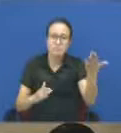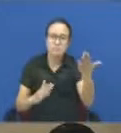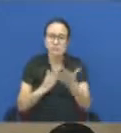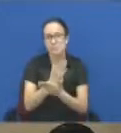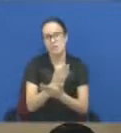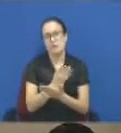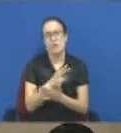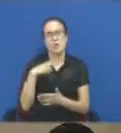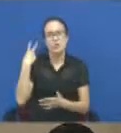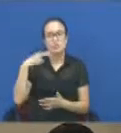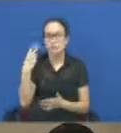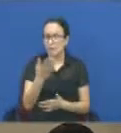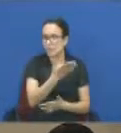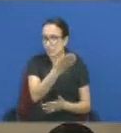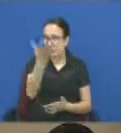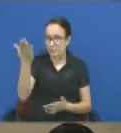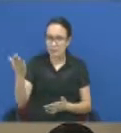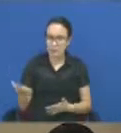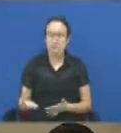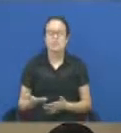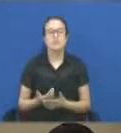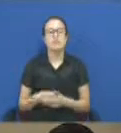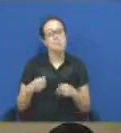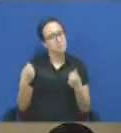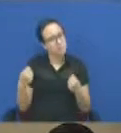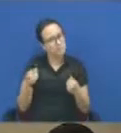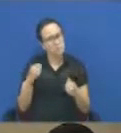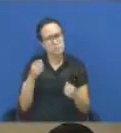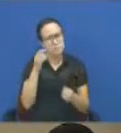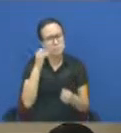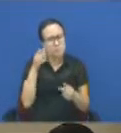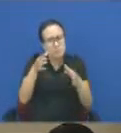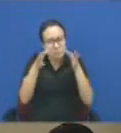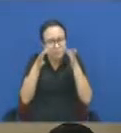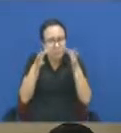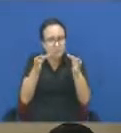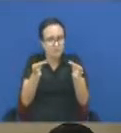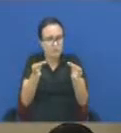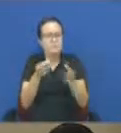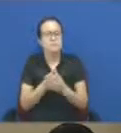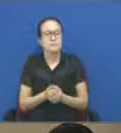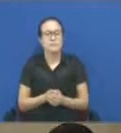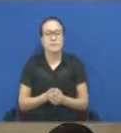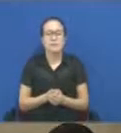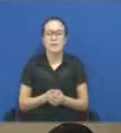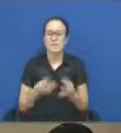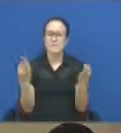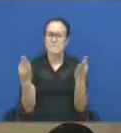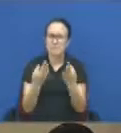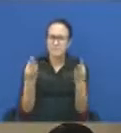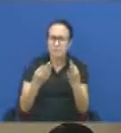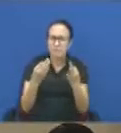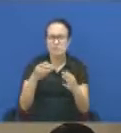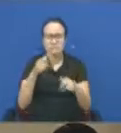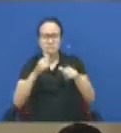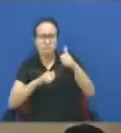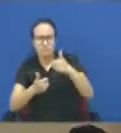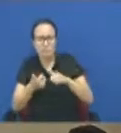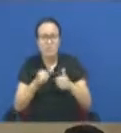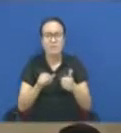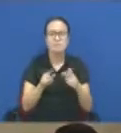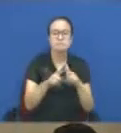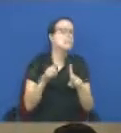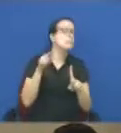por parte dos nobres membros desta Casa legiferante, vestindo-se assim perfeitamente a hipótese